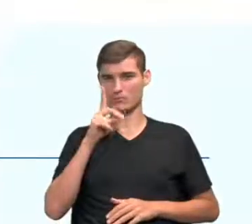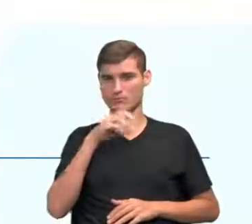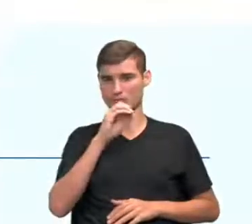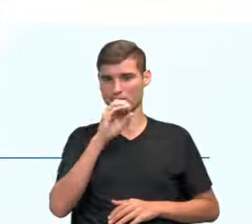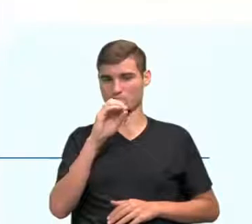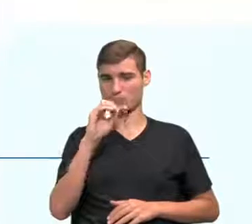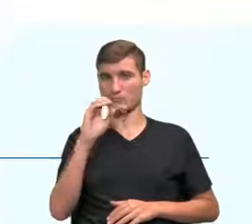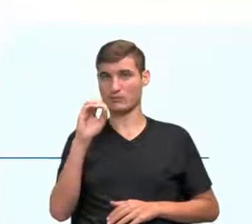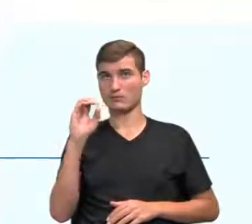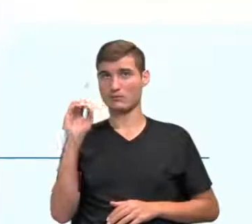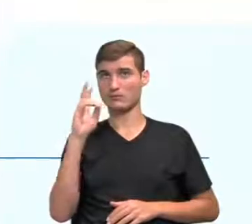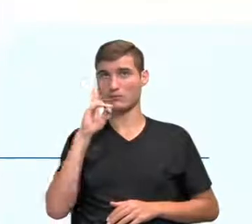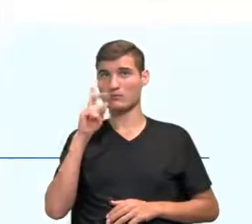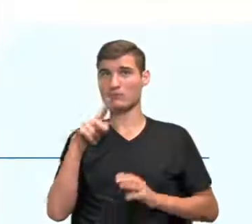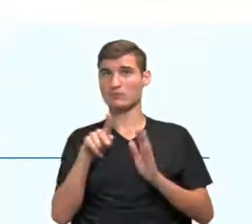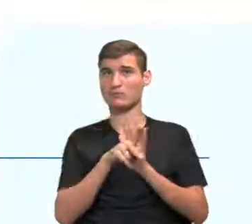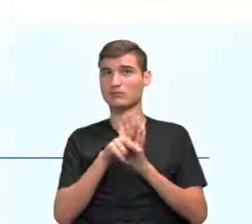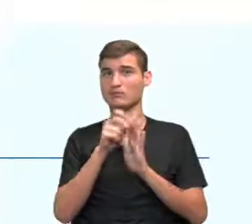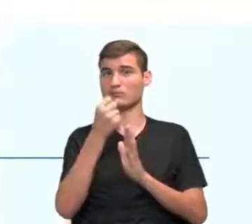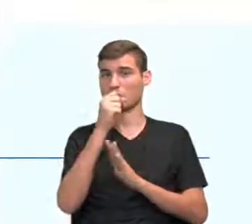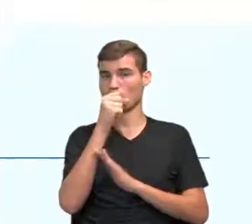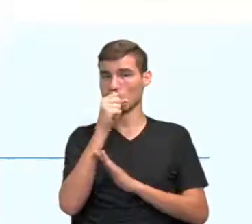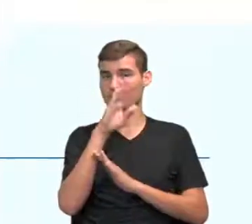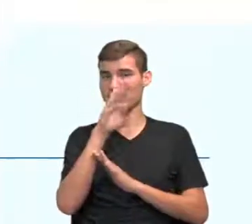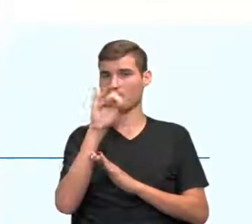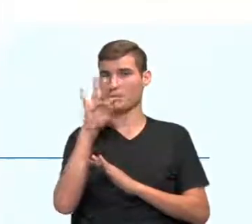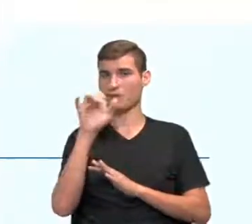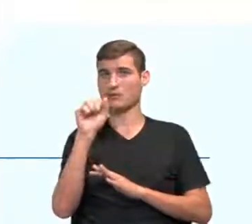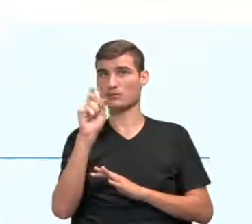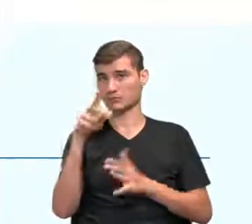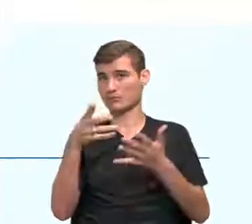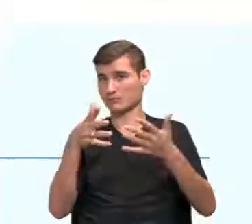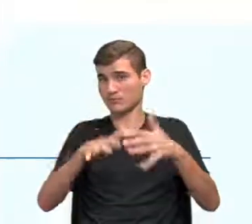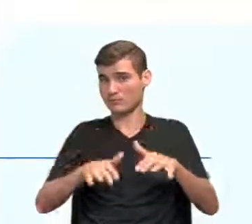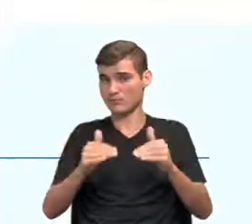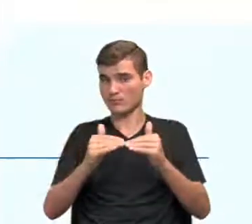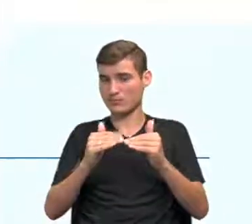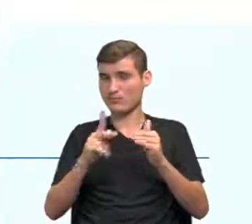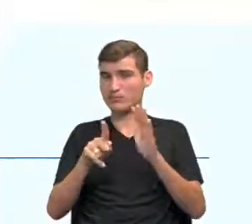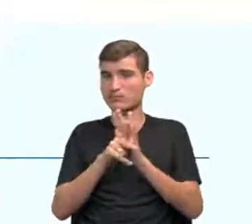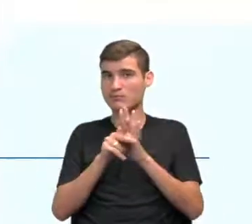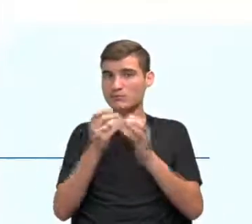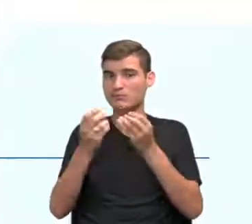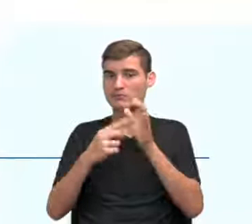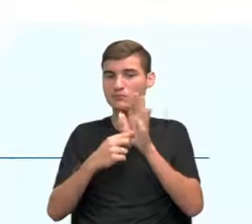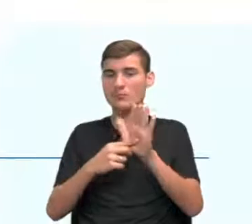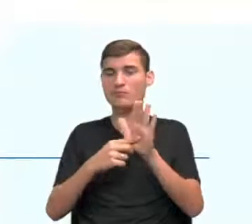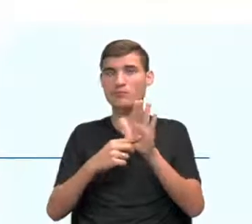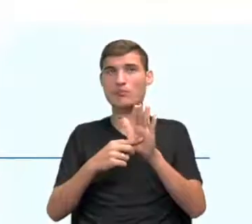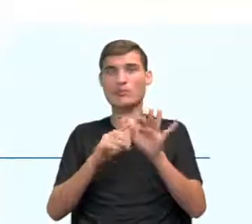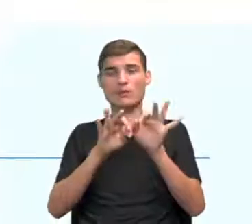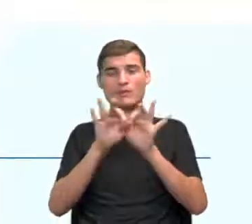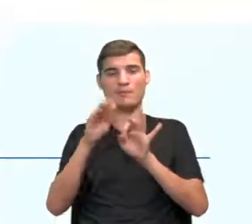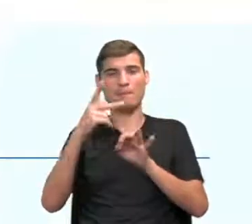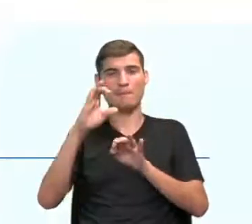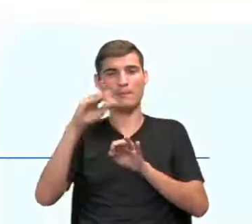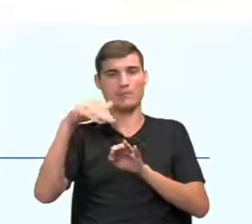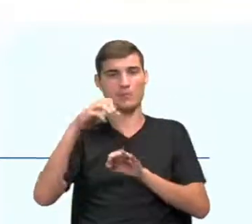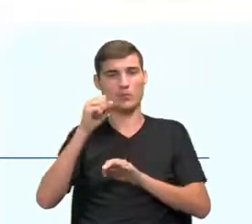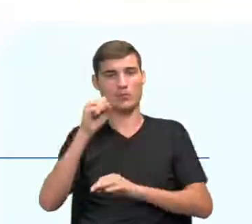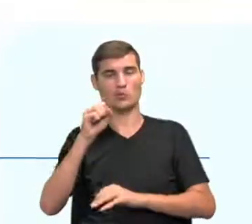4. Então, 8 bits. É assim que o sinal é representado na modulação